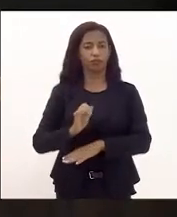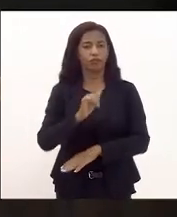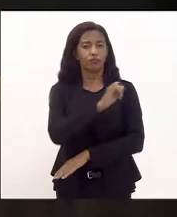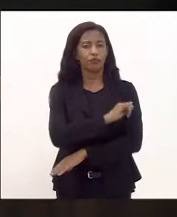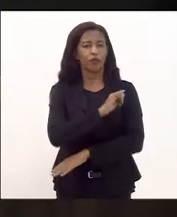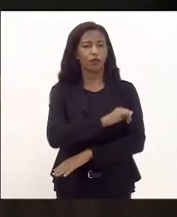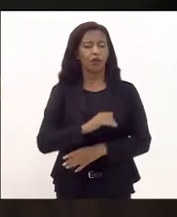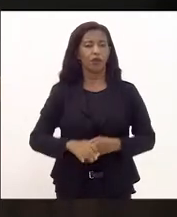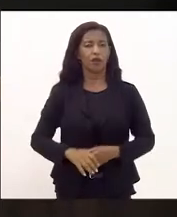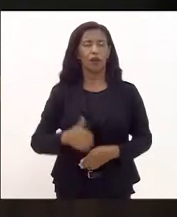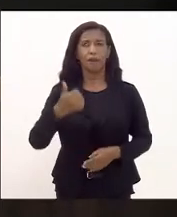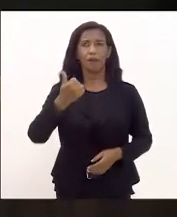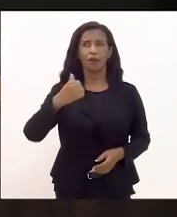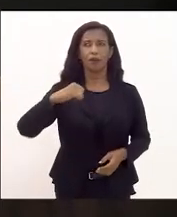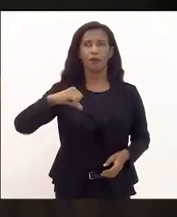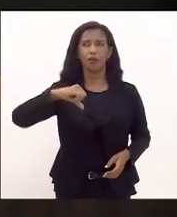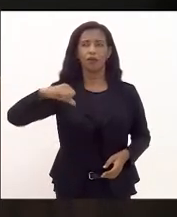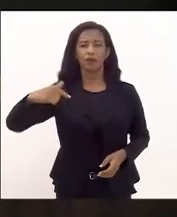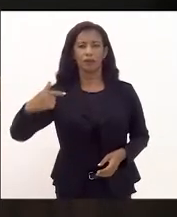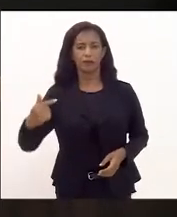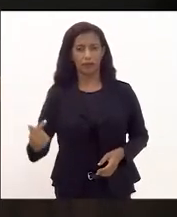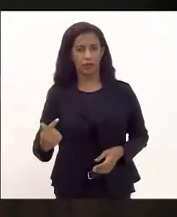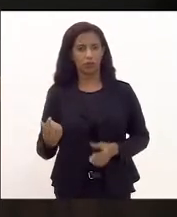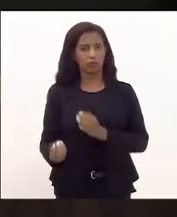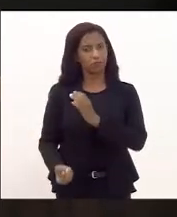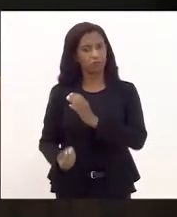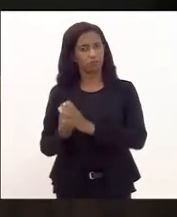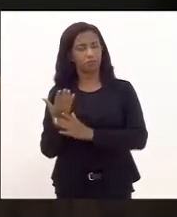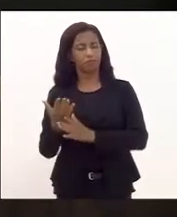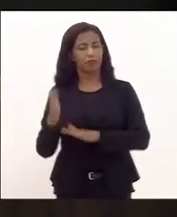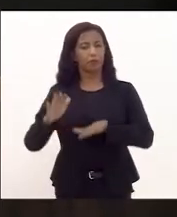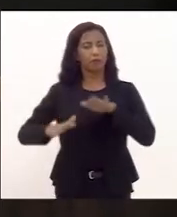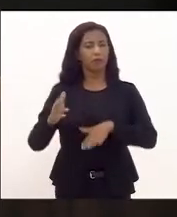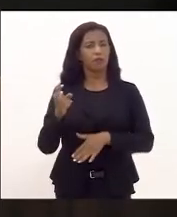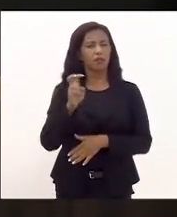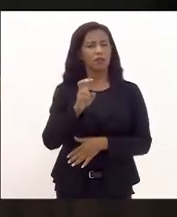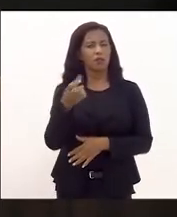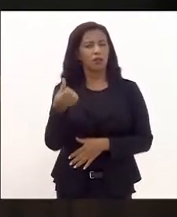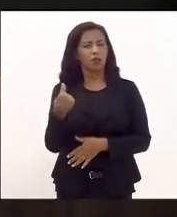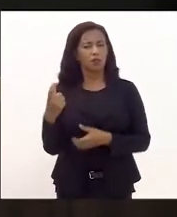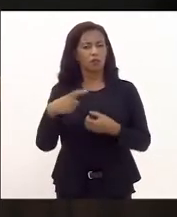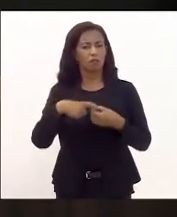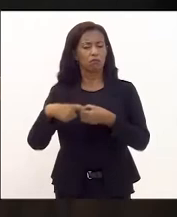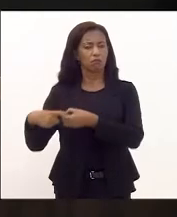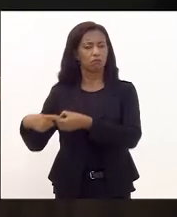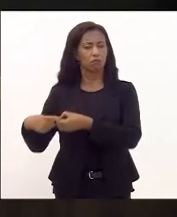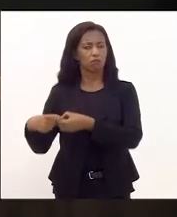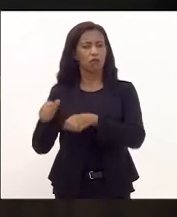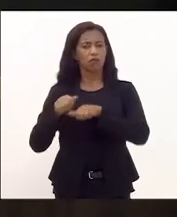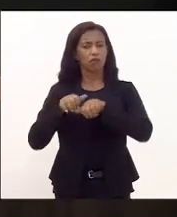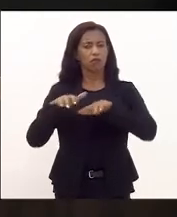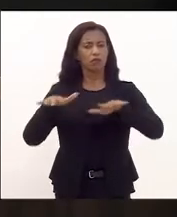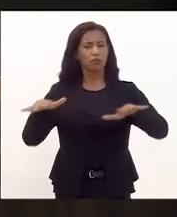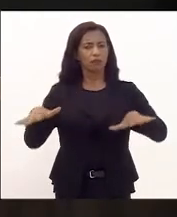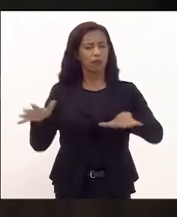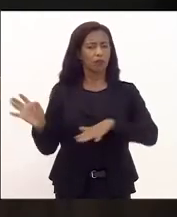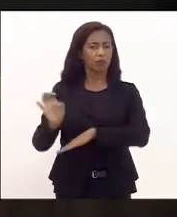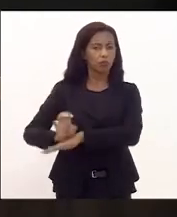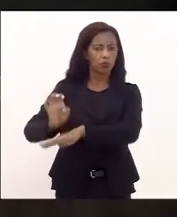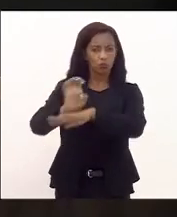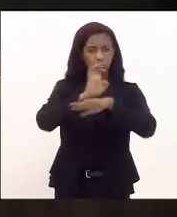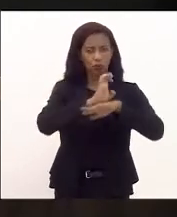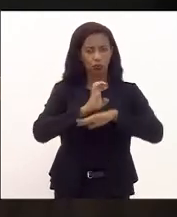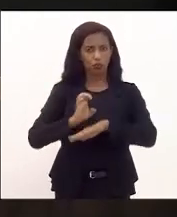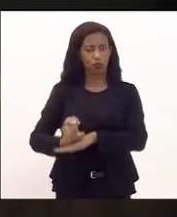a 1997, e são pelo menos 5 ou 6 consórcios espalhados por todo o estado do Rio de